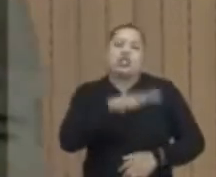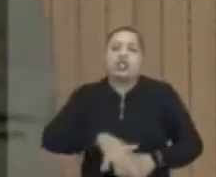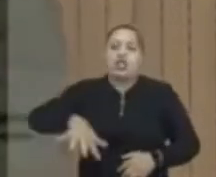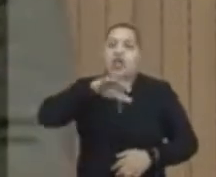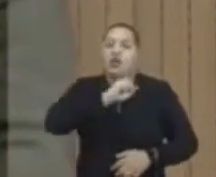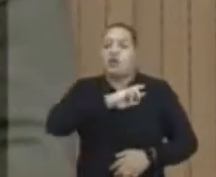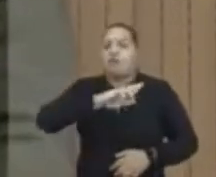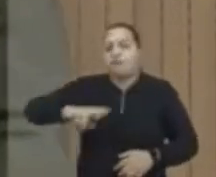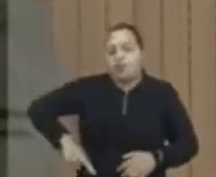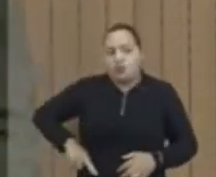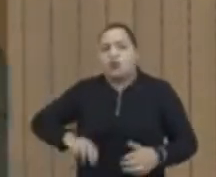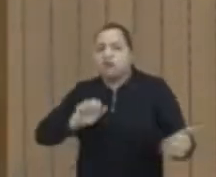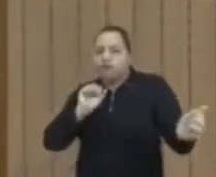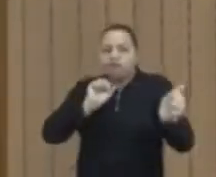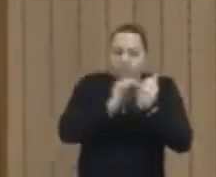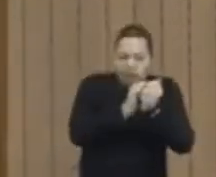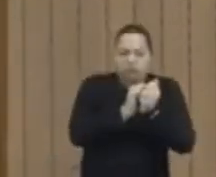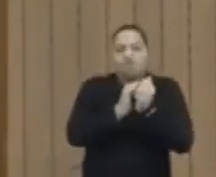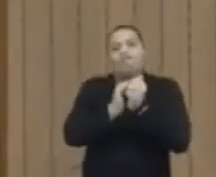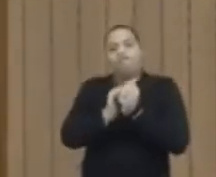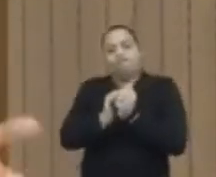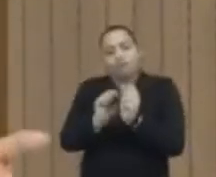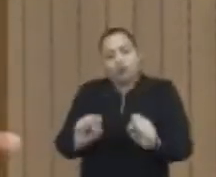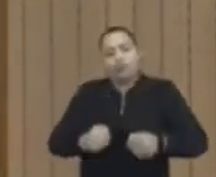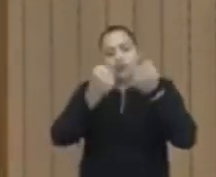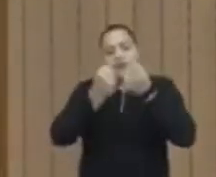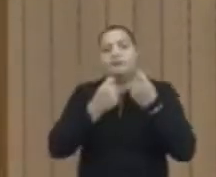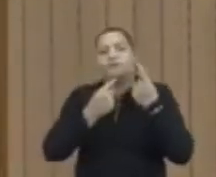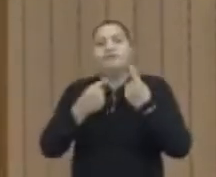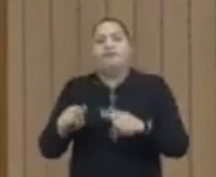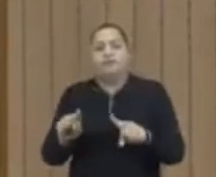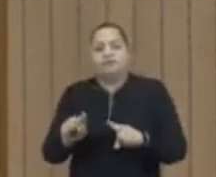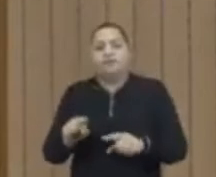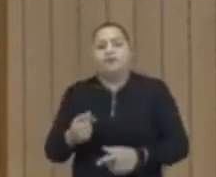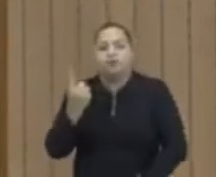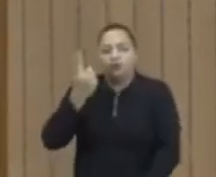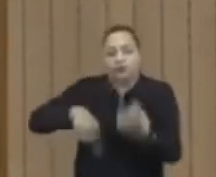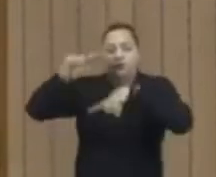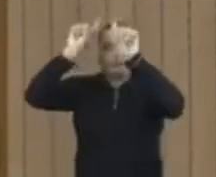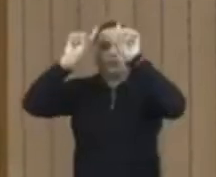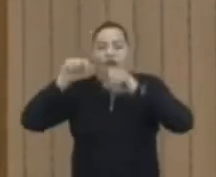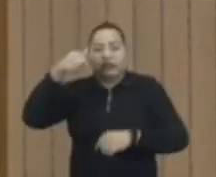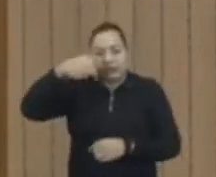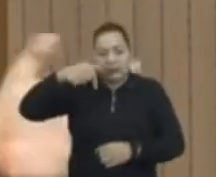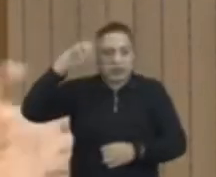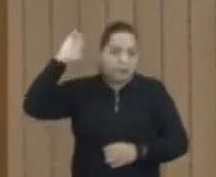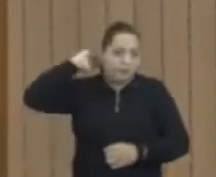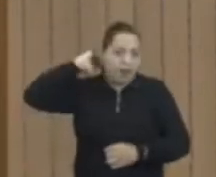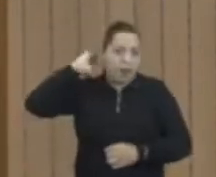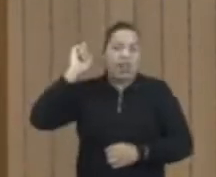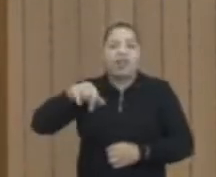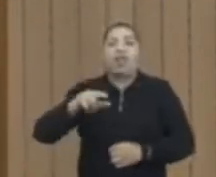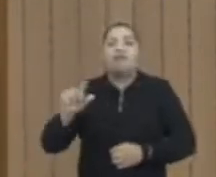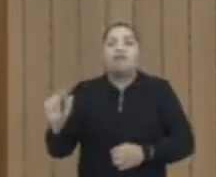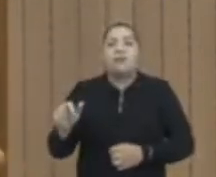superar. Nós estamos presentes em Belém, né, que é a porta de entrada da Amazônia, uma capital com quase